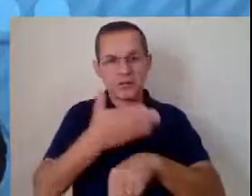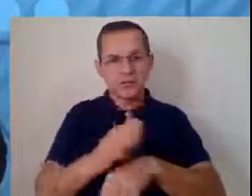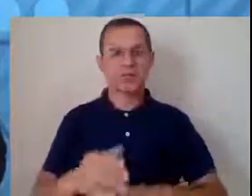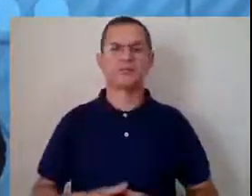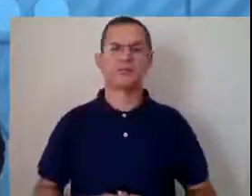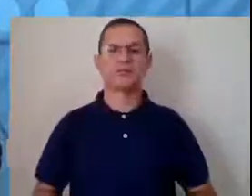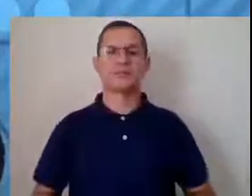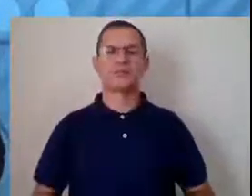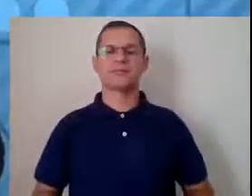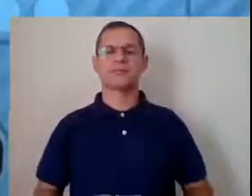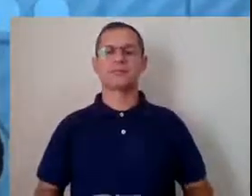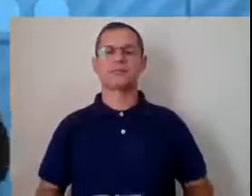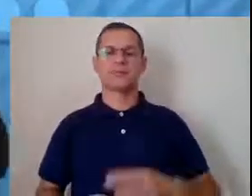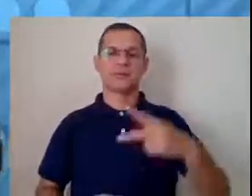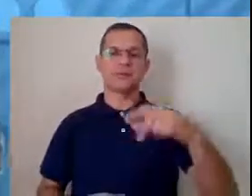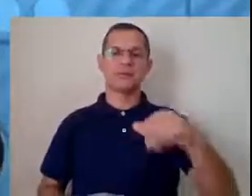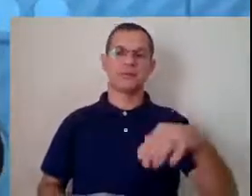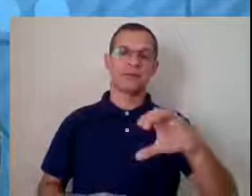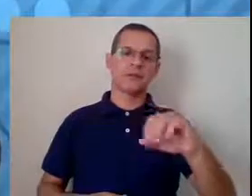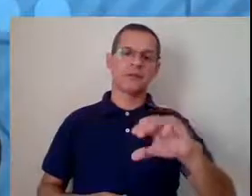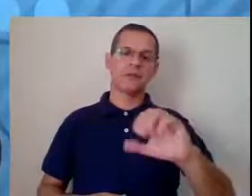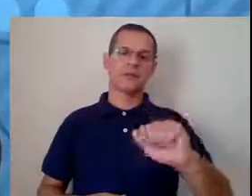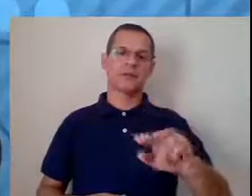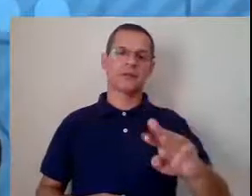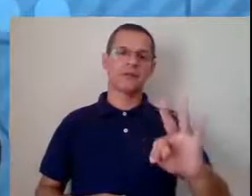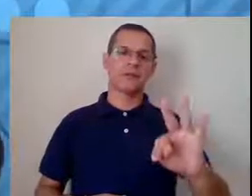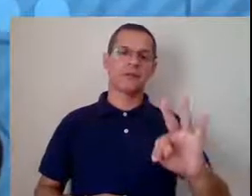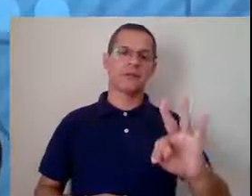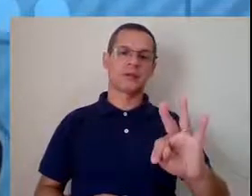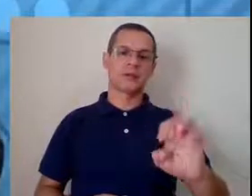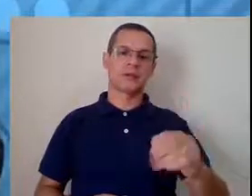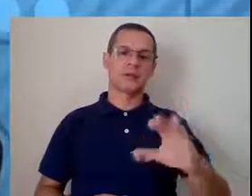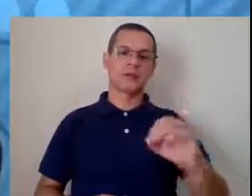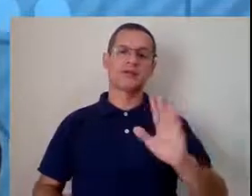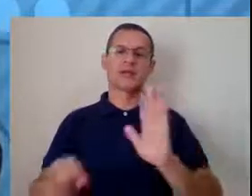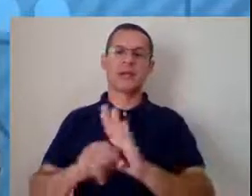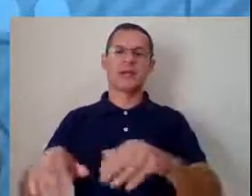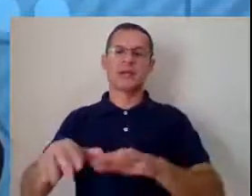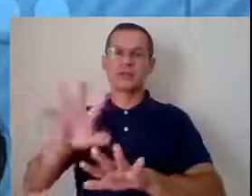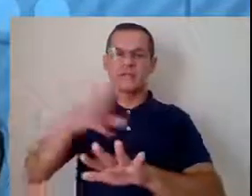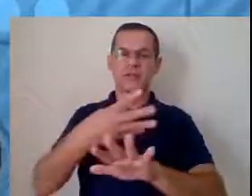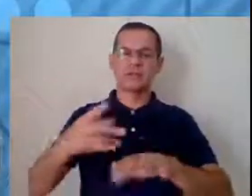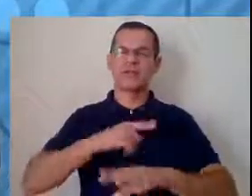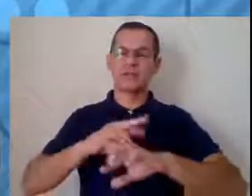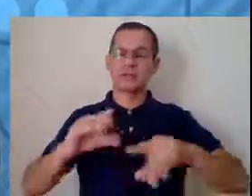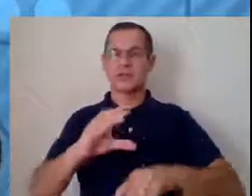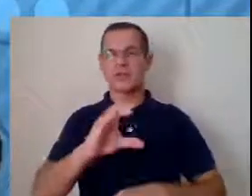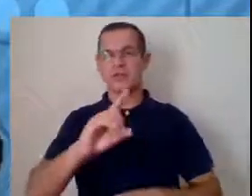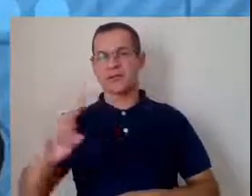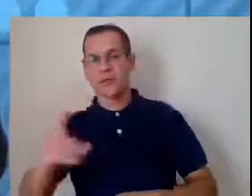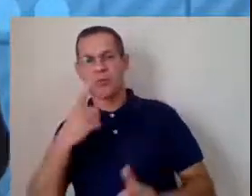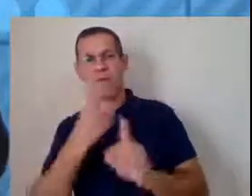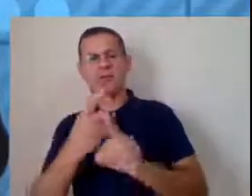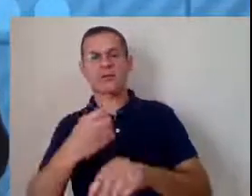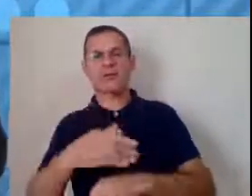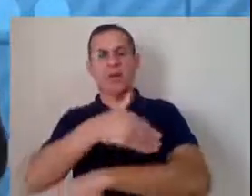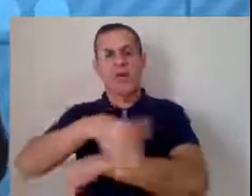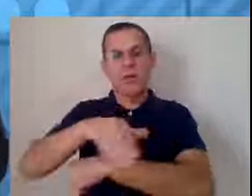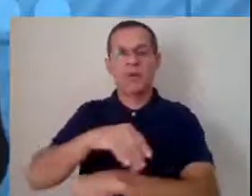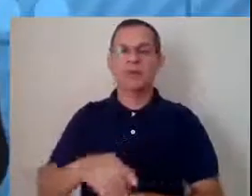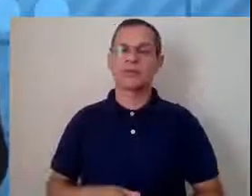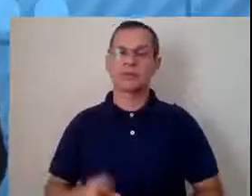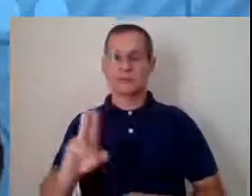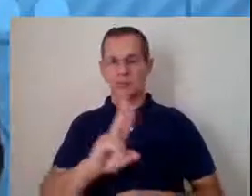aí de plano cartesiano é a localização no mapa, porque eu tenho que ter várias coordenadas para poder achar um endereço. Então, quando